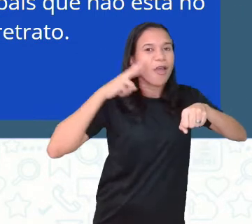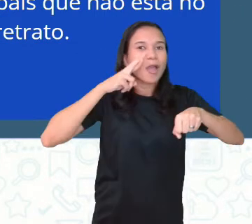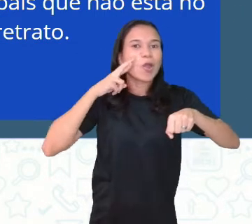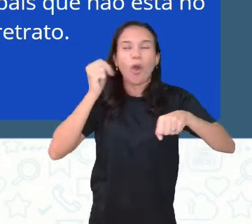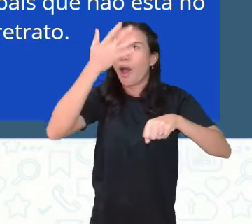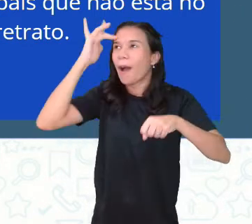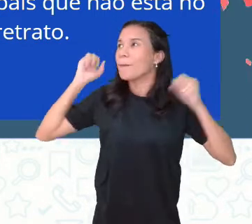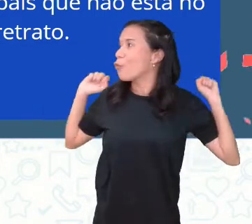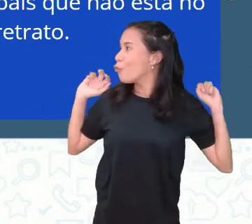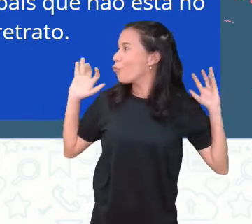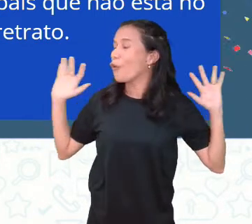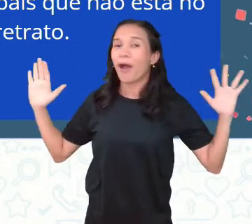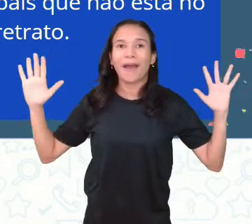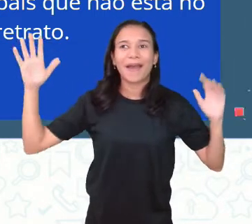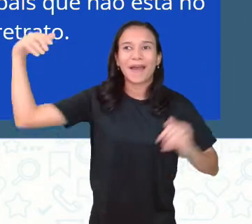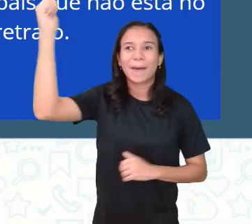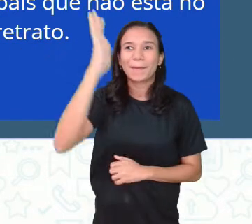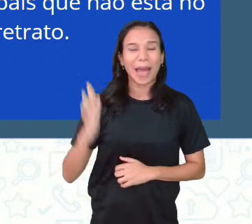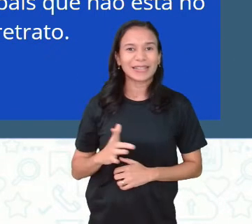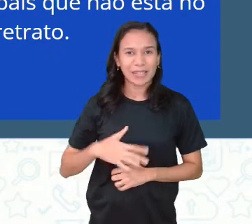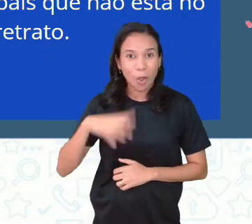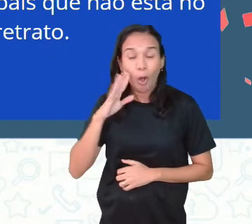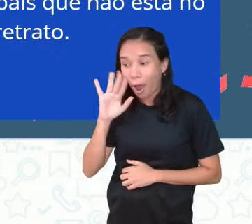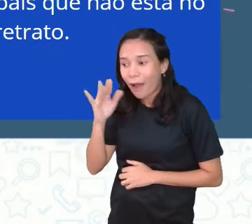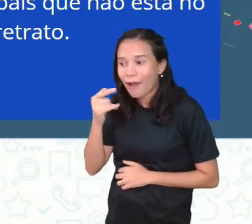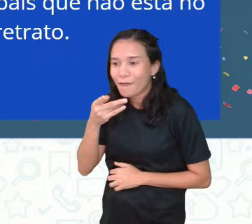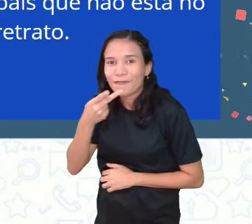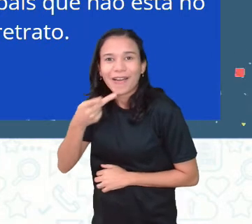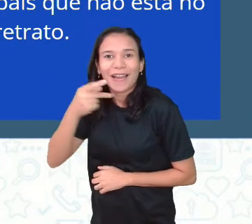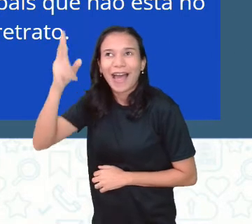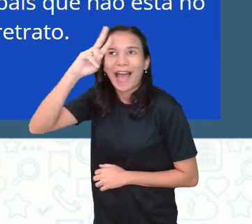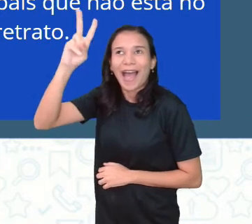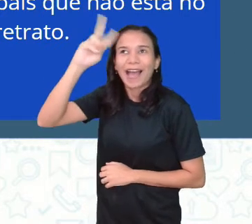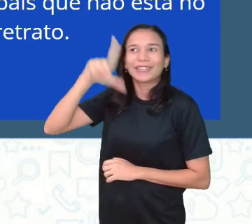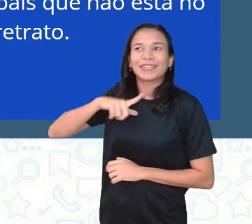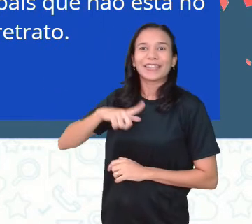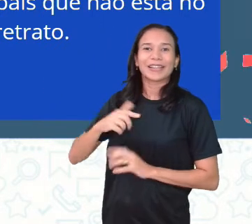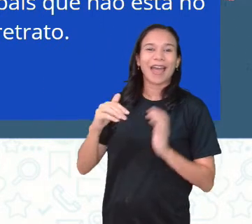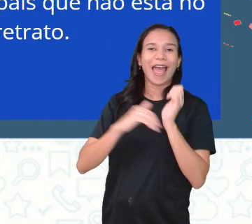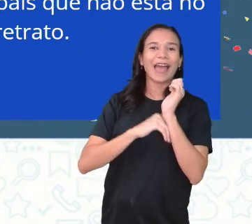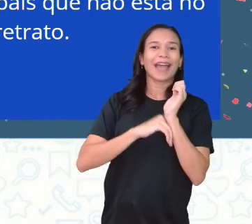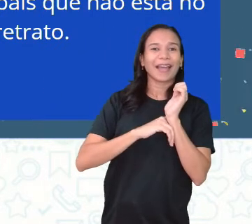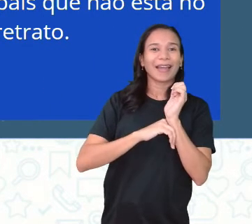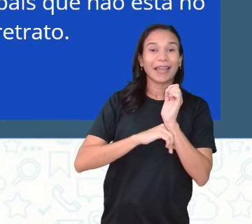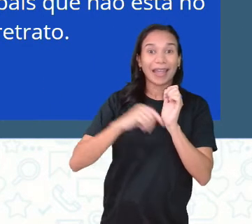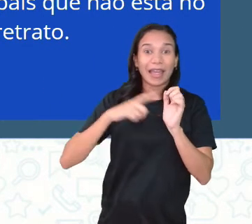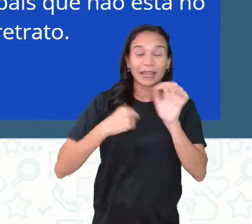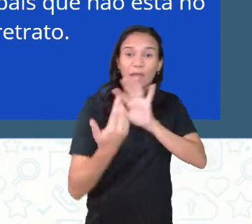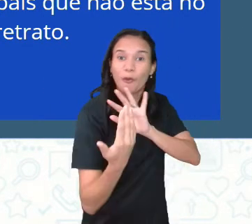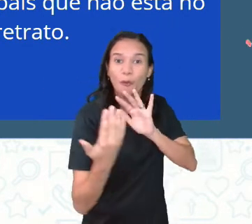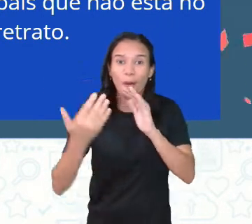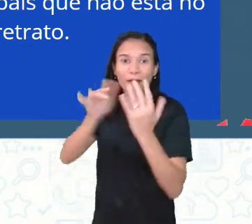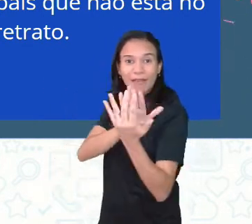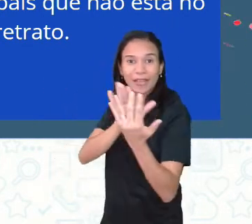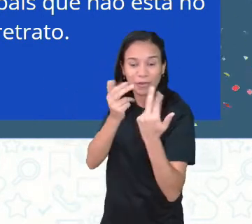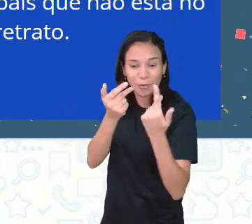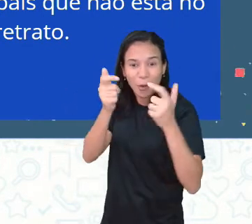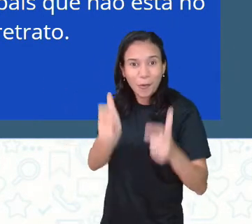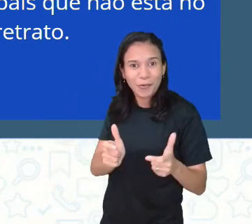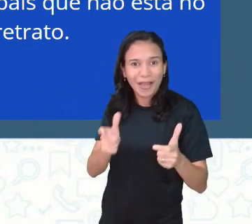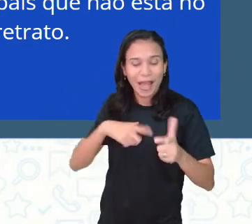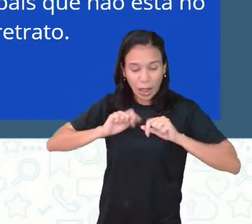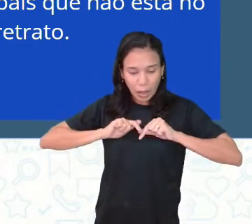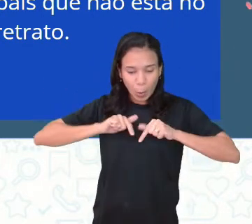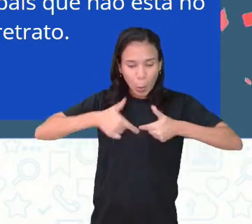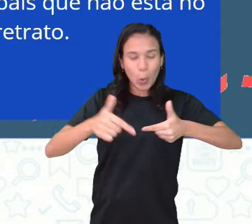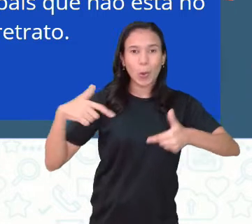multidões. Brasil, meu nego, deixa eu te contar a história que a história não conta, o avesso do mesmo lugar. Na